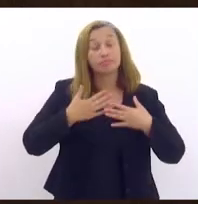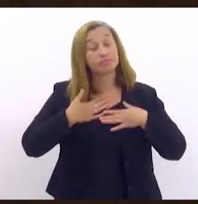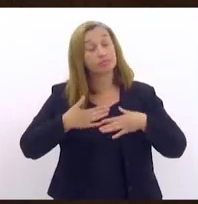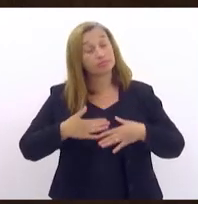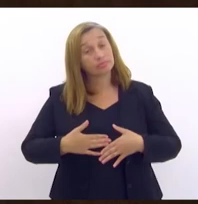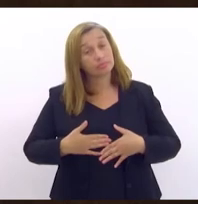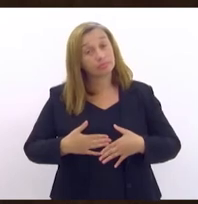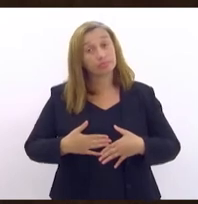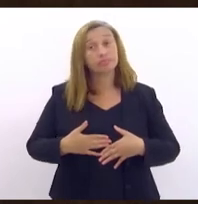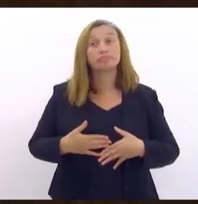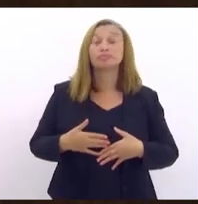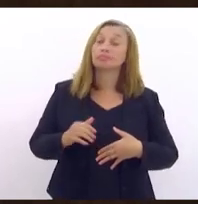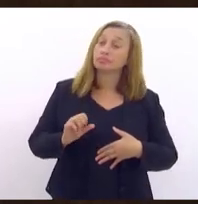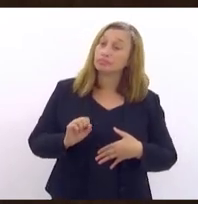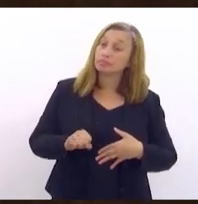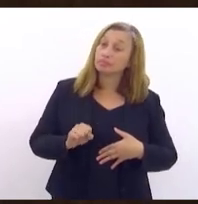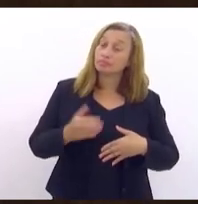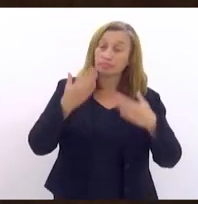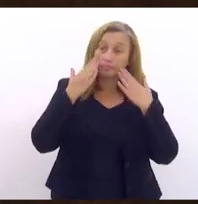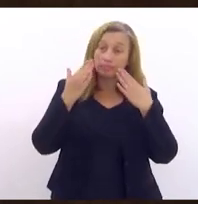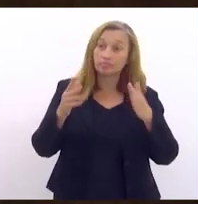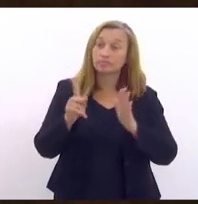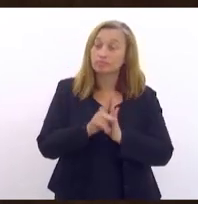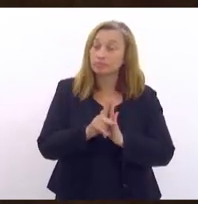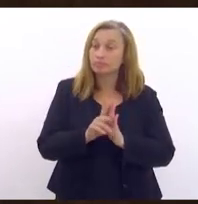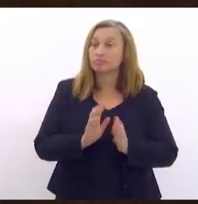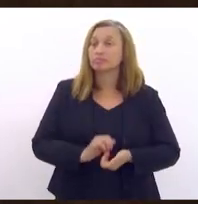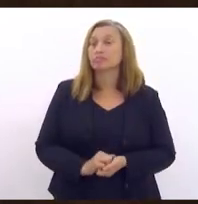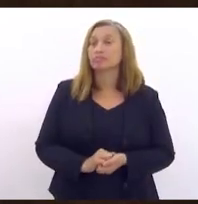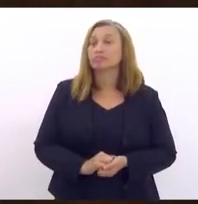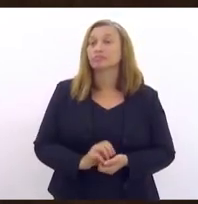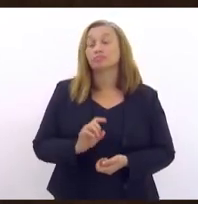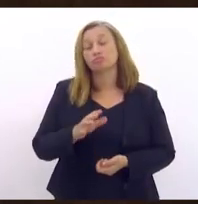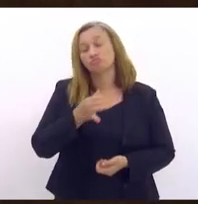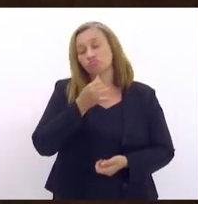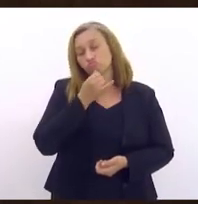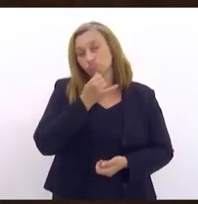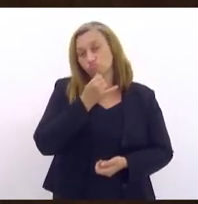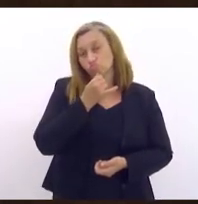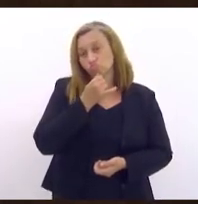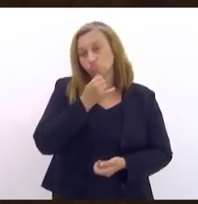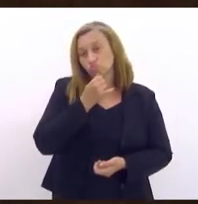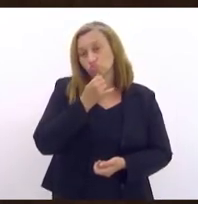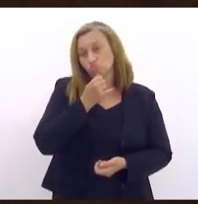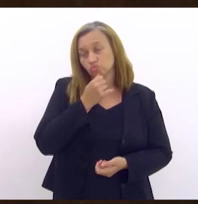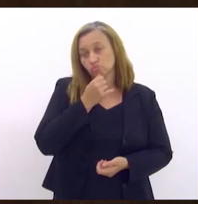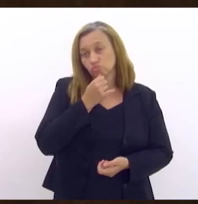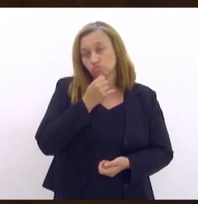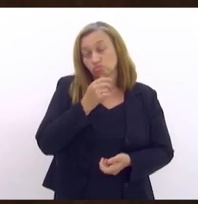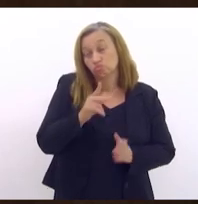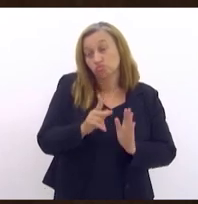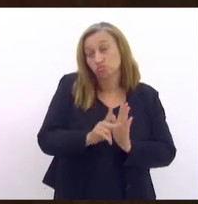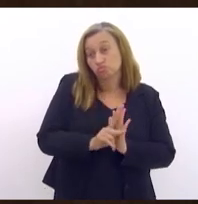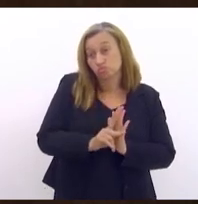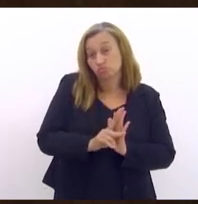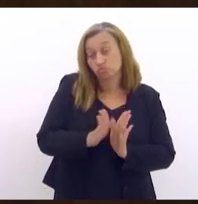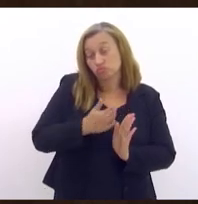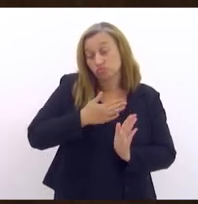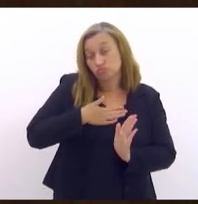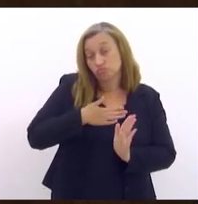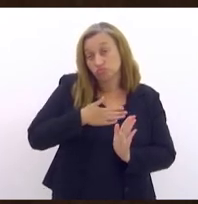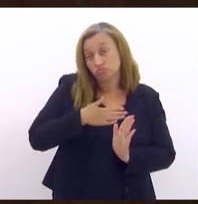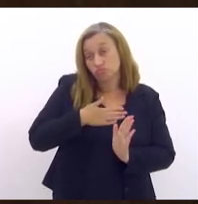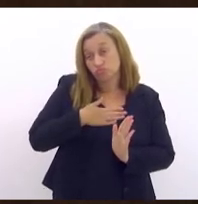tranquilamente, favoravelmente, e apresentei o projeto. Só lastimo que, sendo um projeto de minha